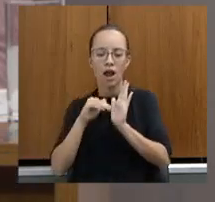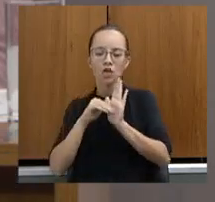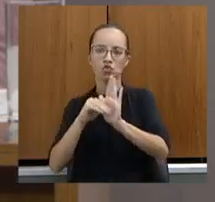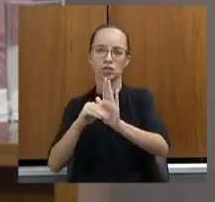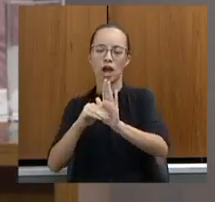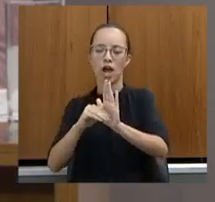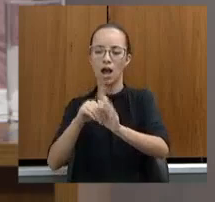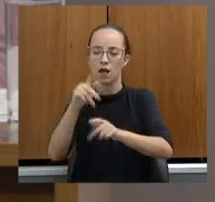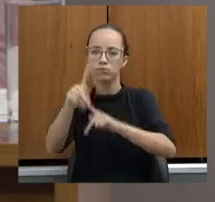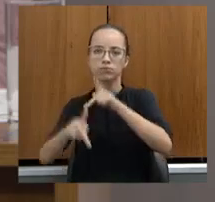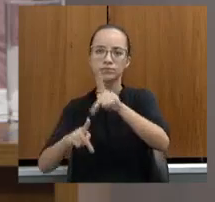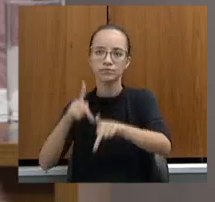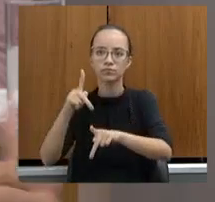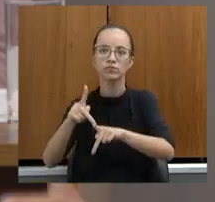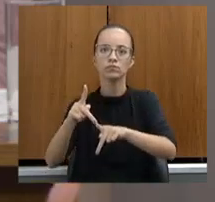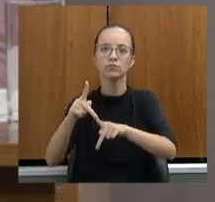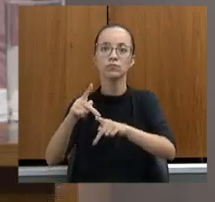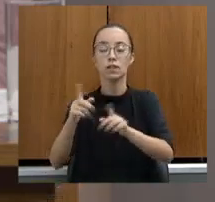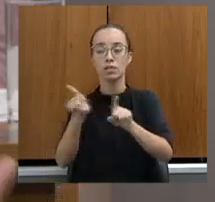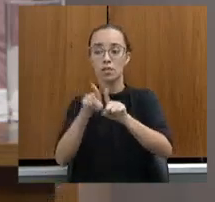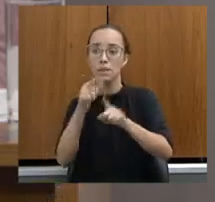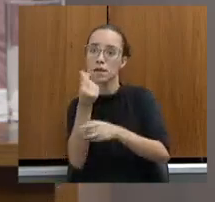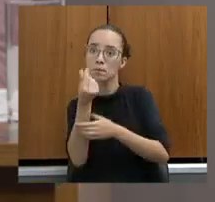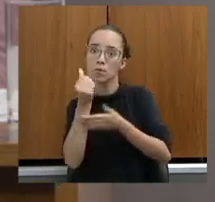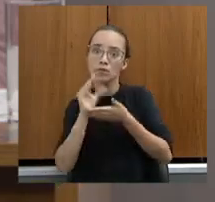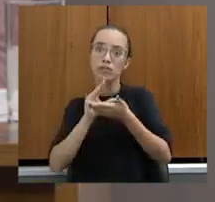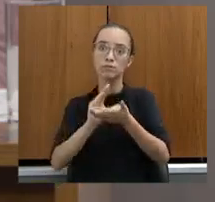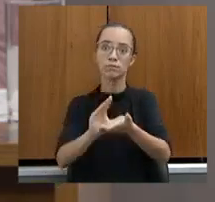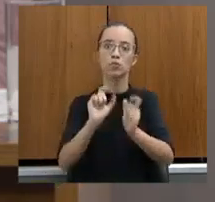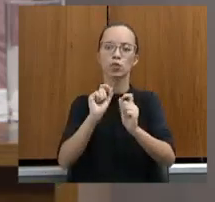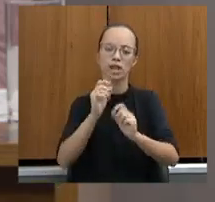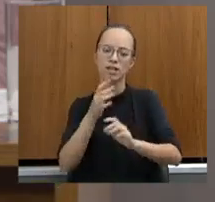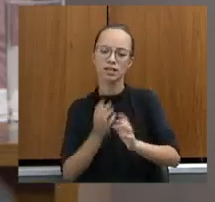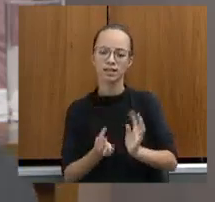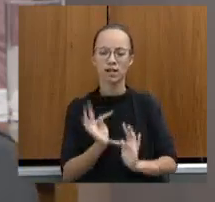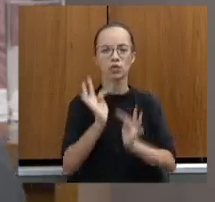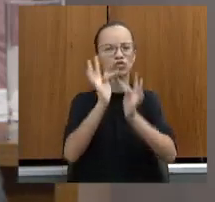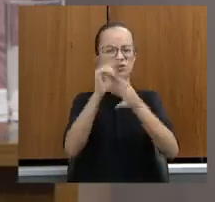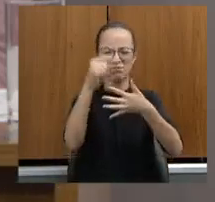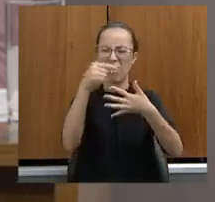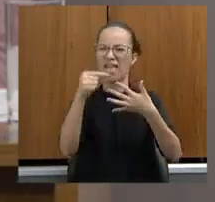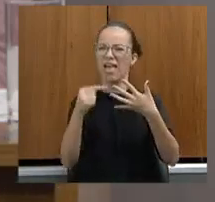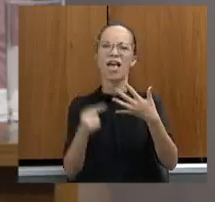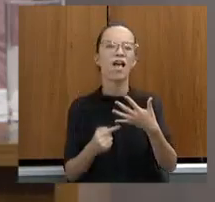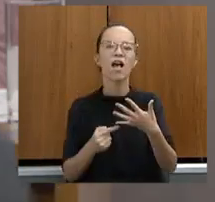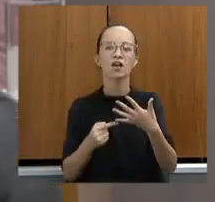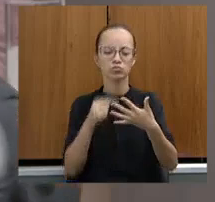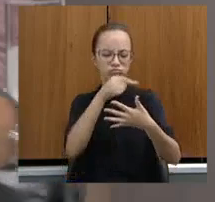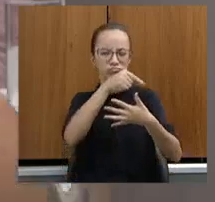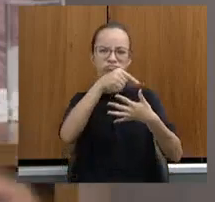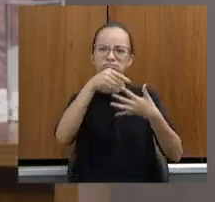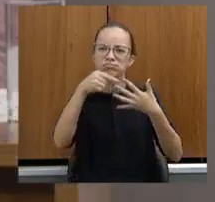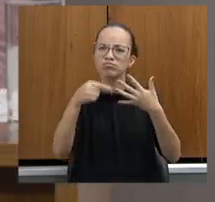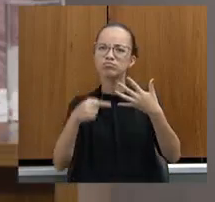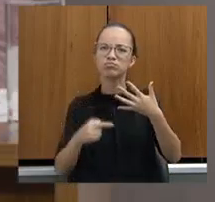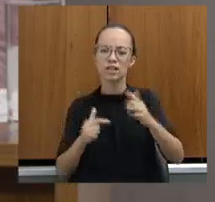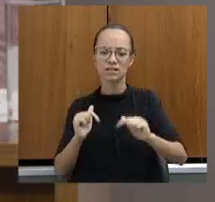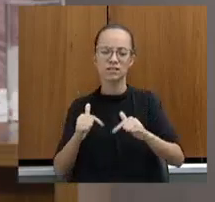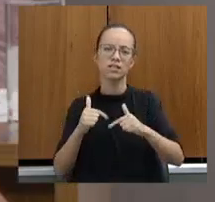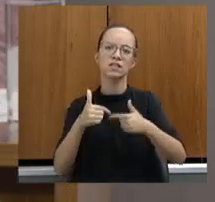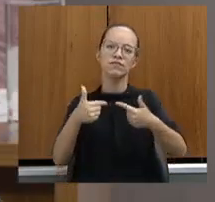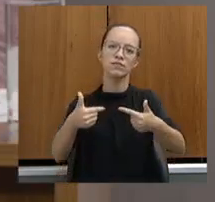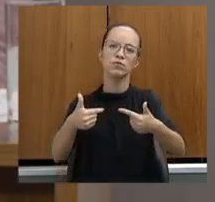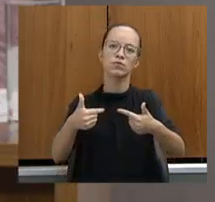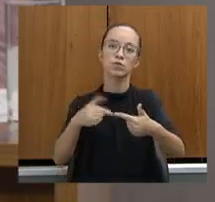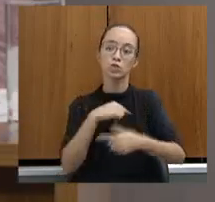para a população isso passa por investimento em tecnologia enfim passa por toda uma gama de serviços que